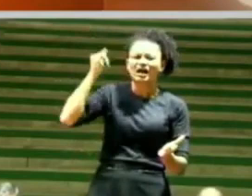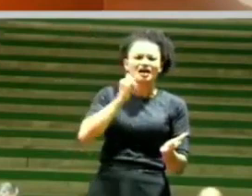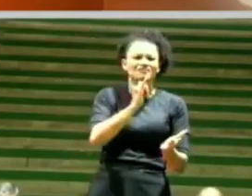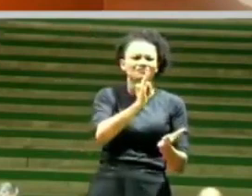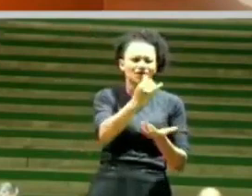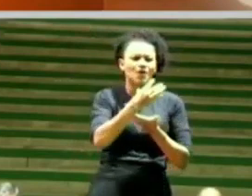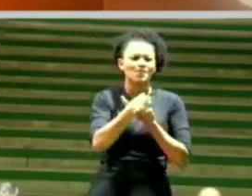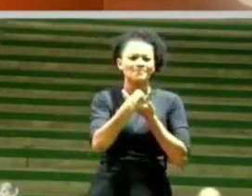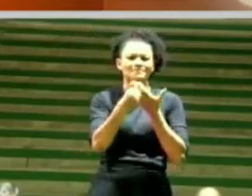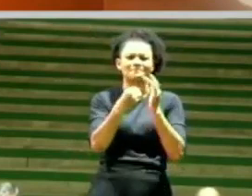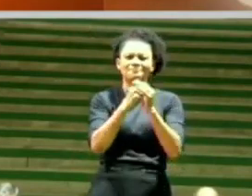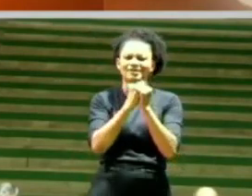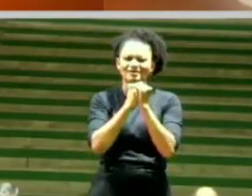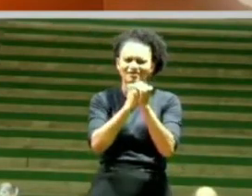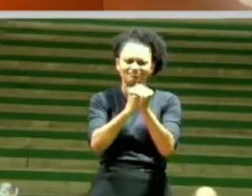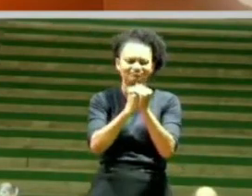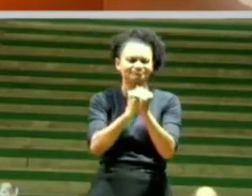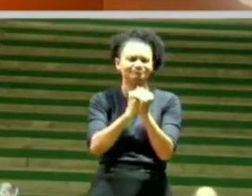diga amém.